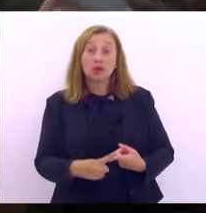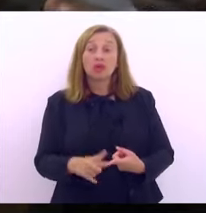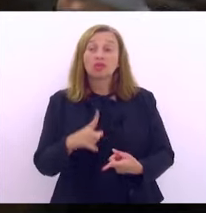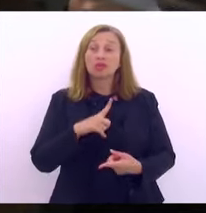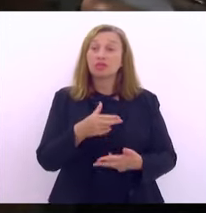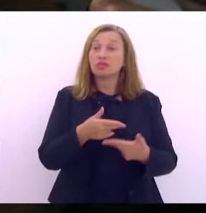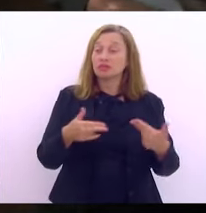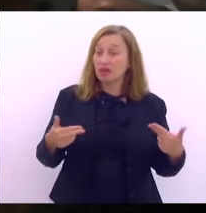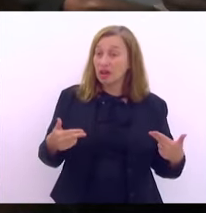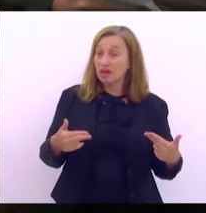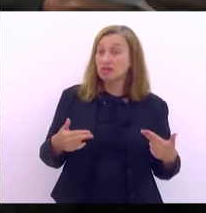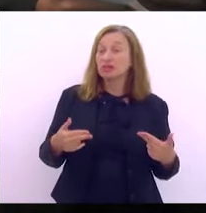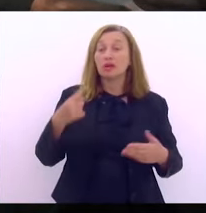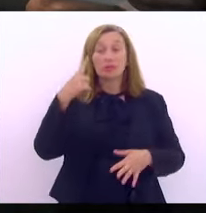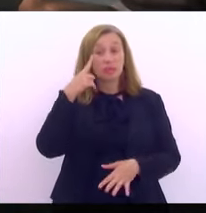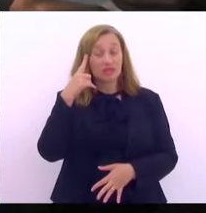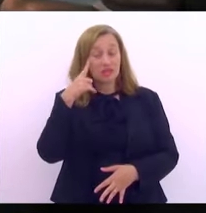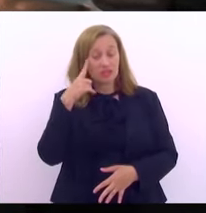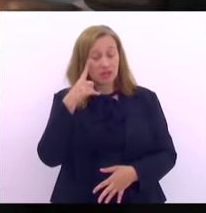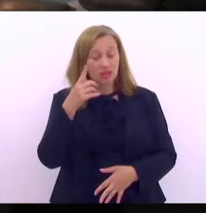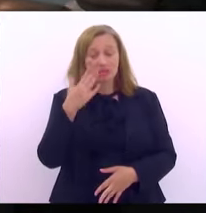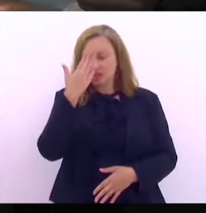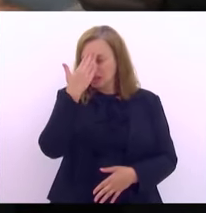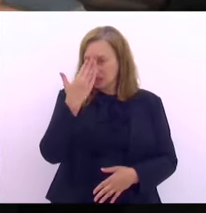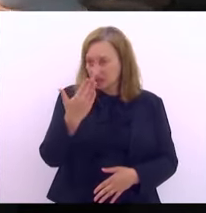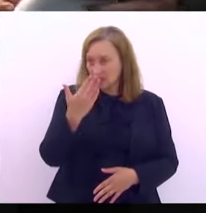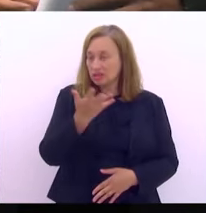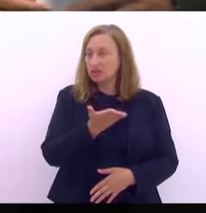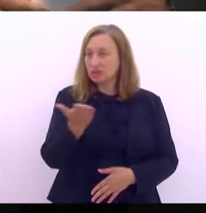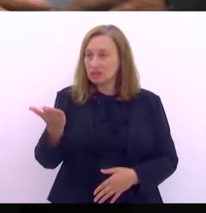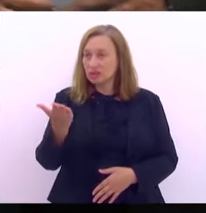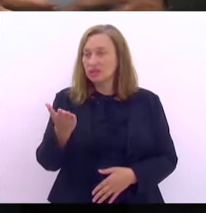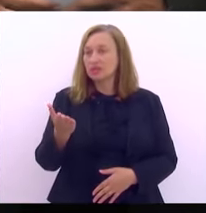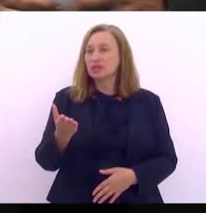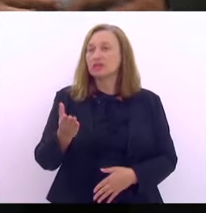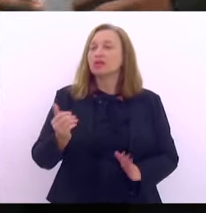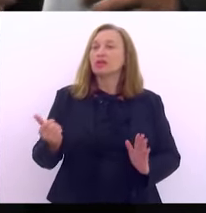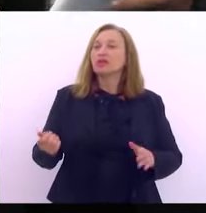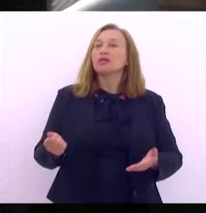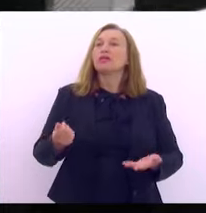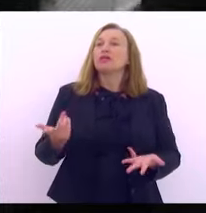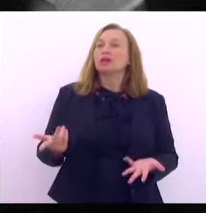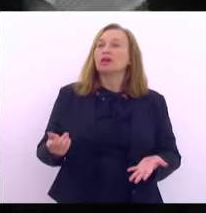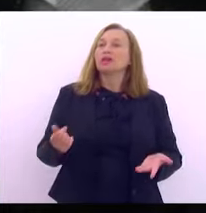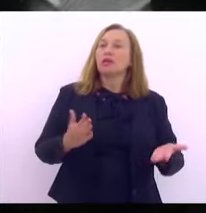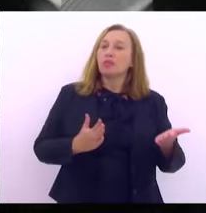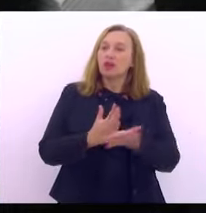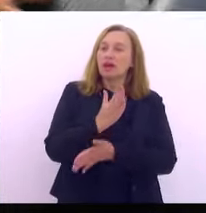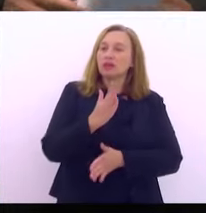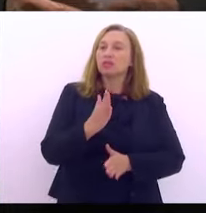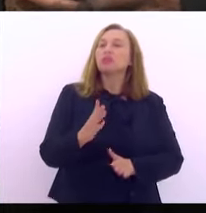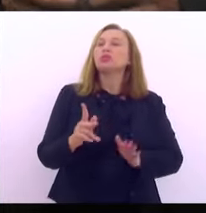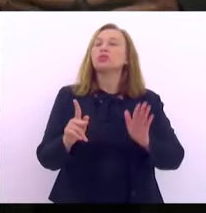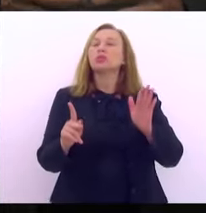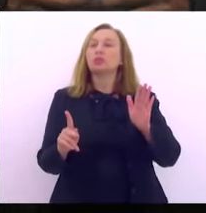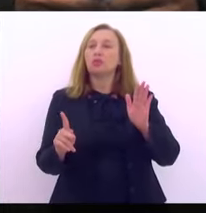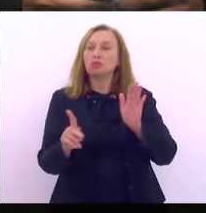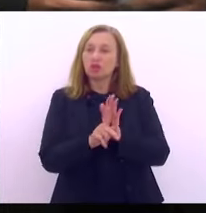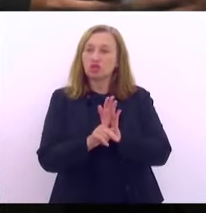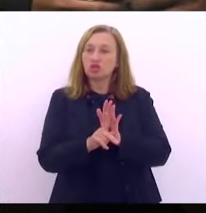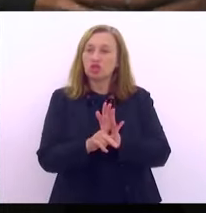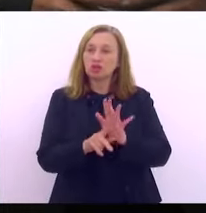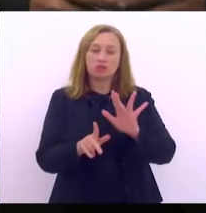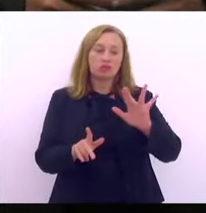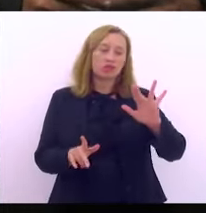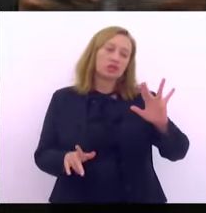muitas identidades. Sempre agradeço a Vossa Excelência ter apoiado o projeto de cannabis medicinal como uma questão da saúde, também em